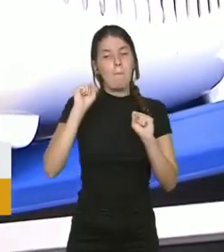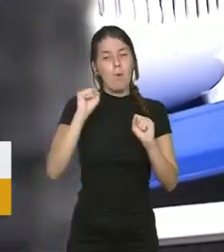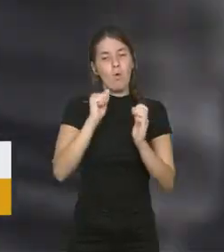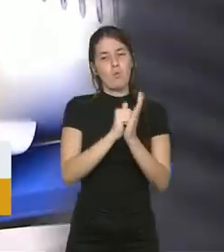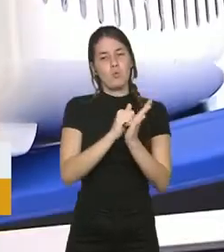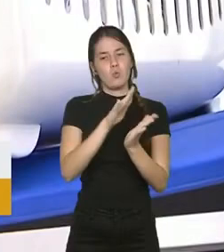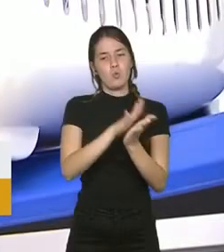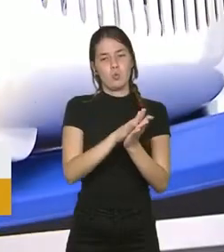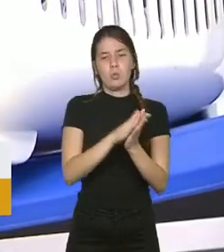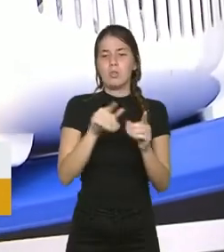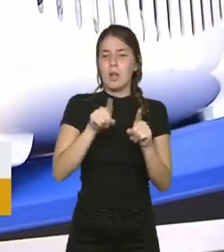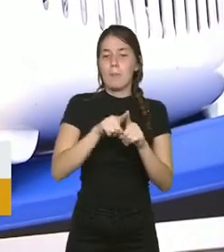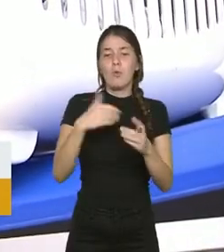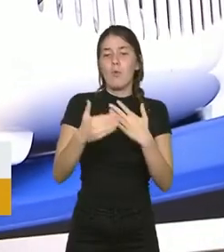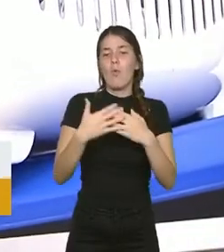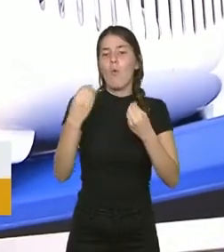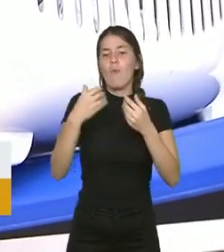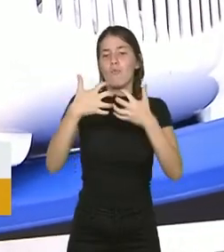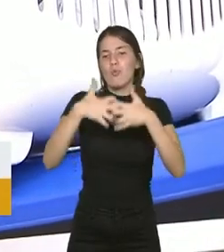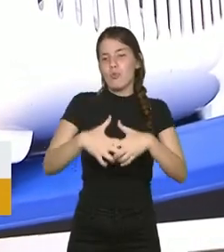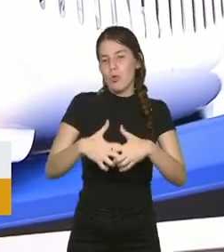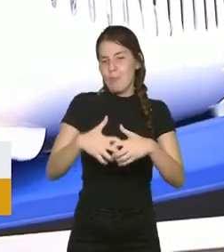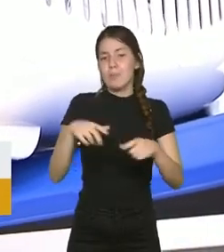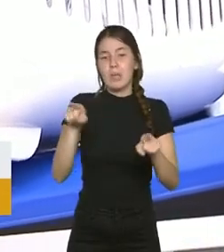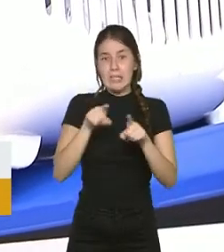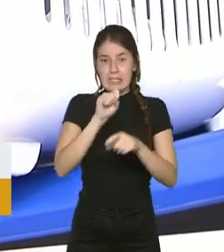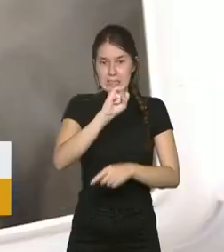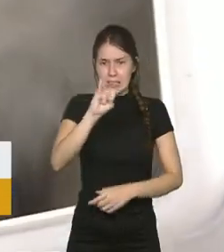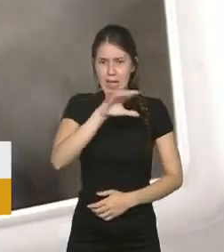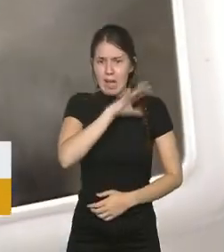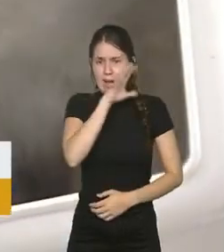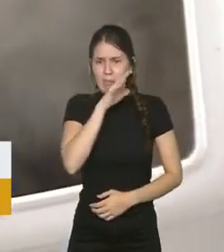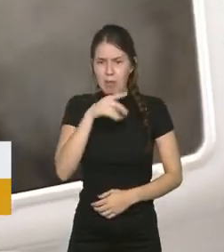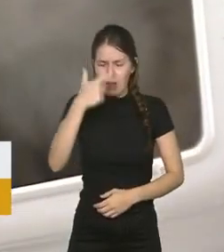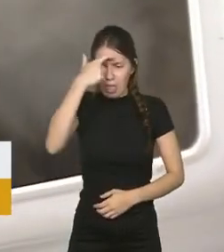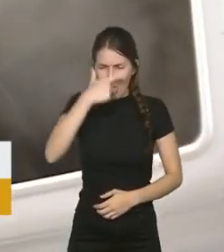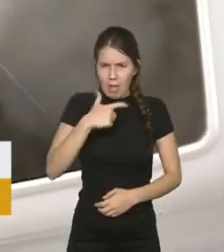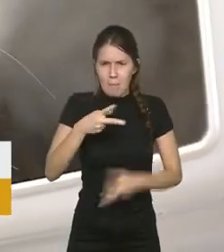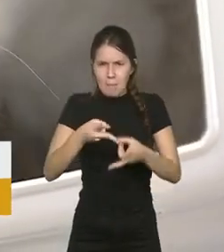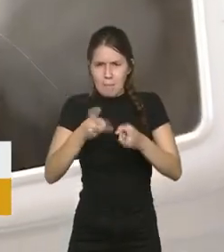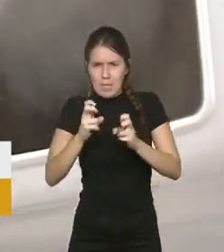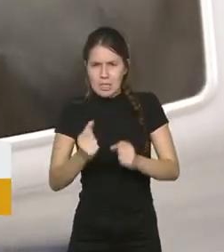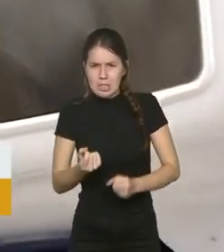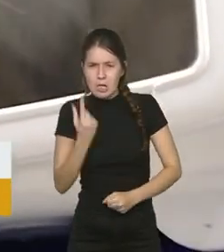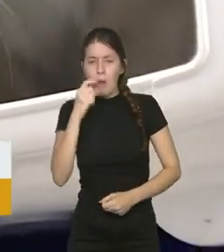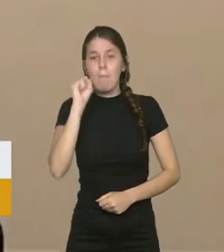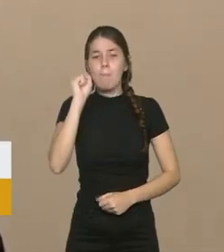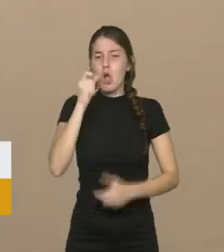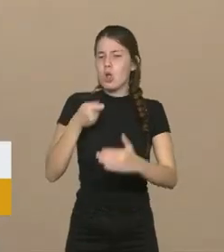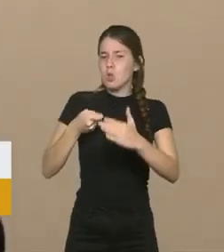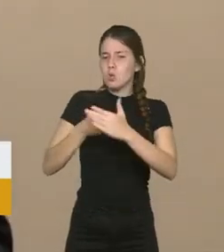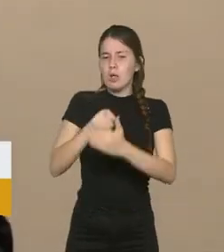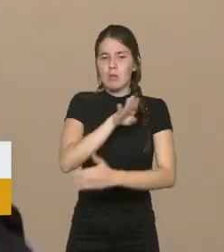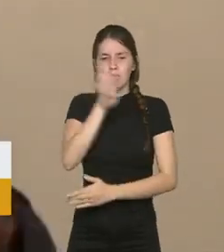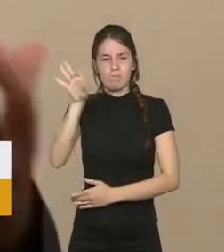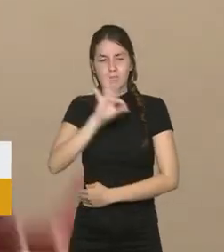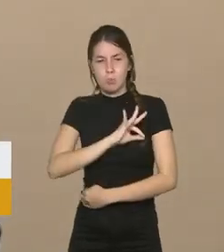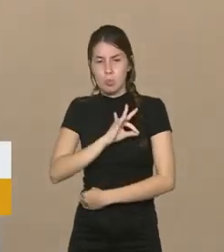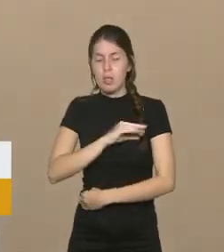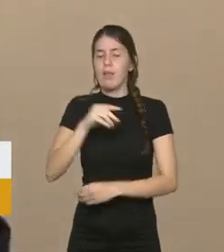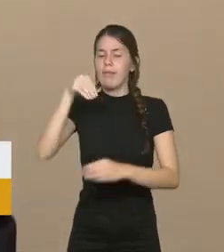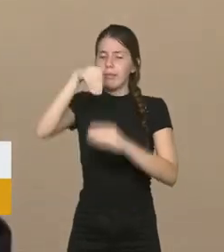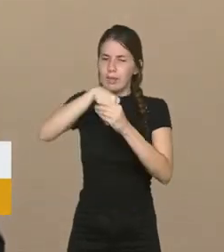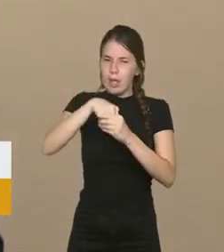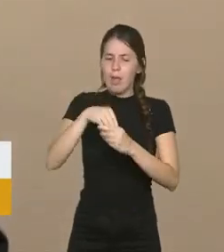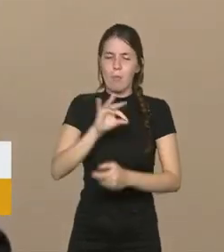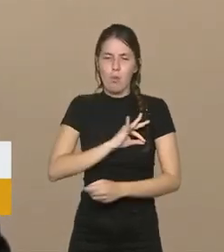até ao impedimento de funcionar quando o animal estiver muito debilitado a denúncia pode ser feita em qualquer delegacia o delegado vai abrir os